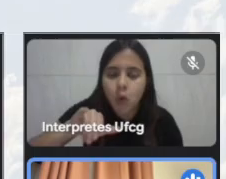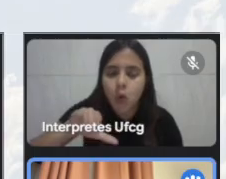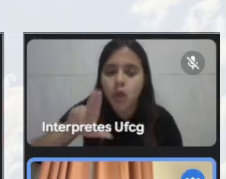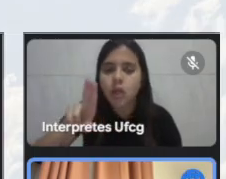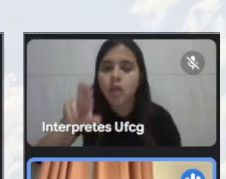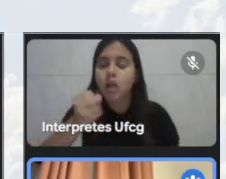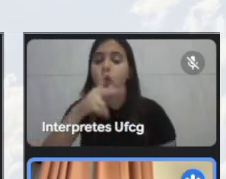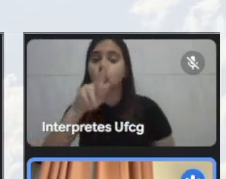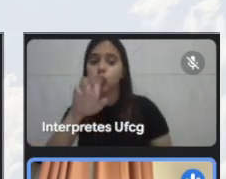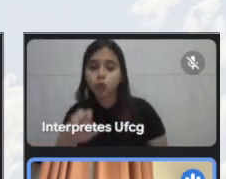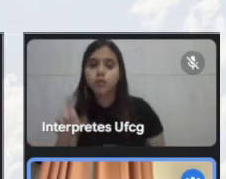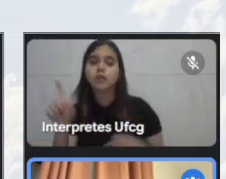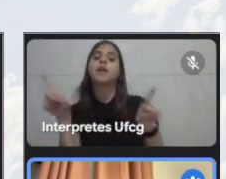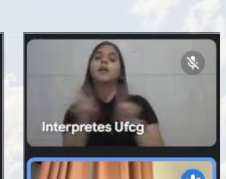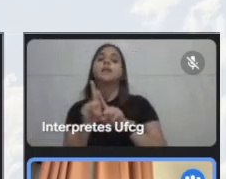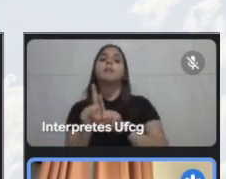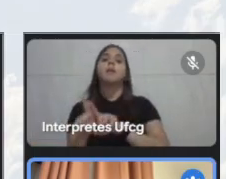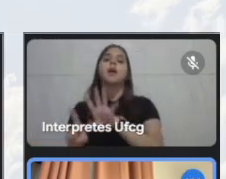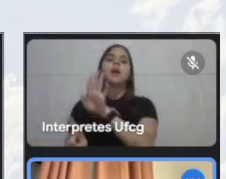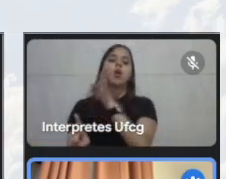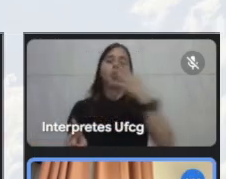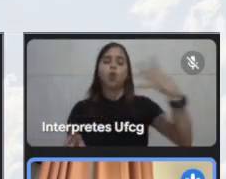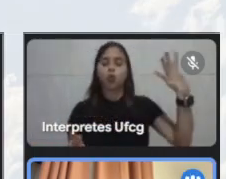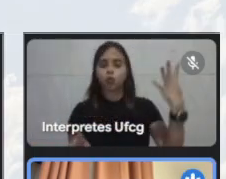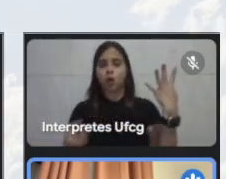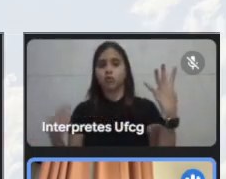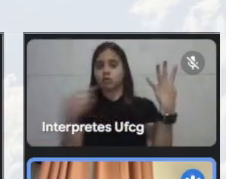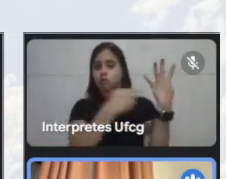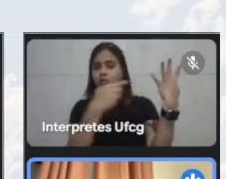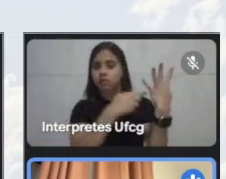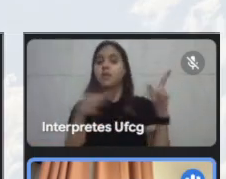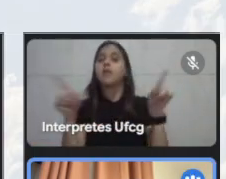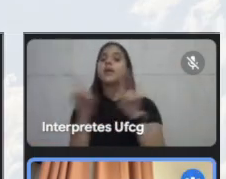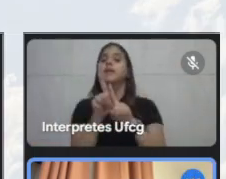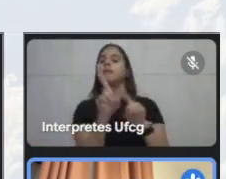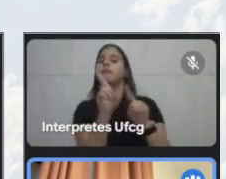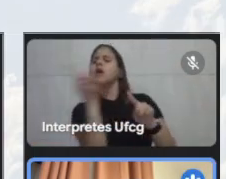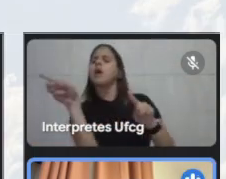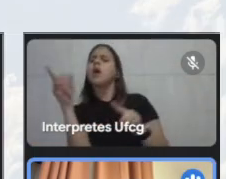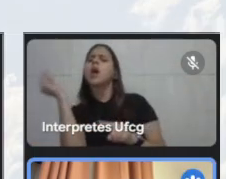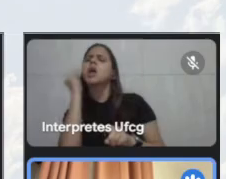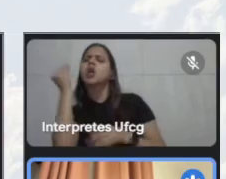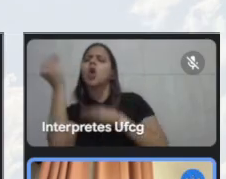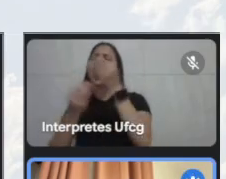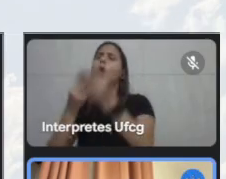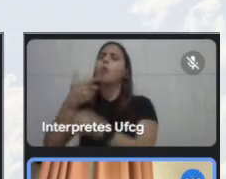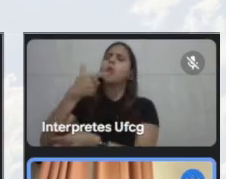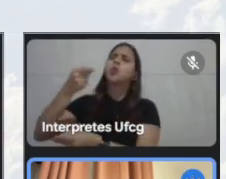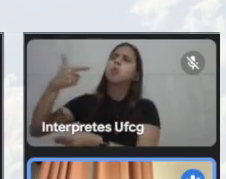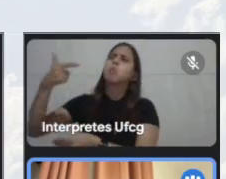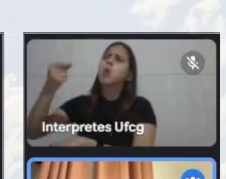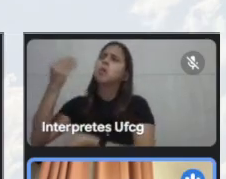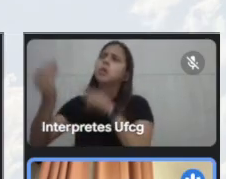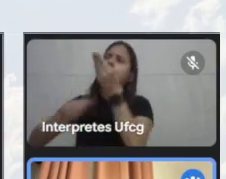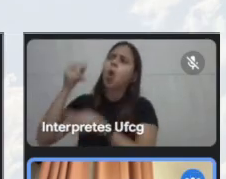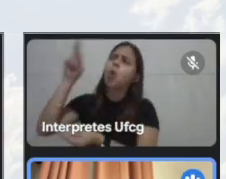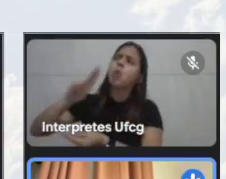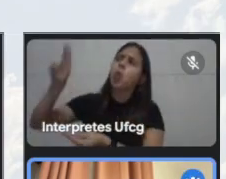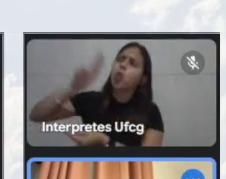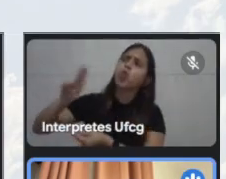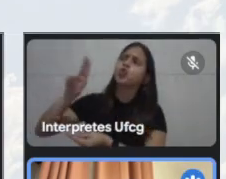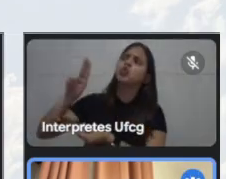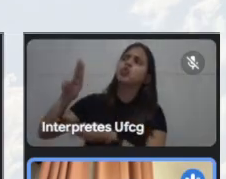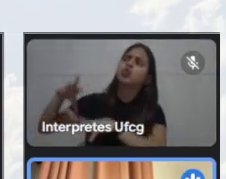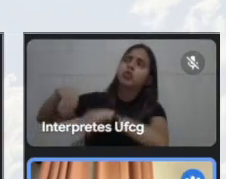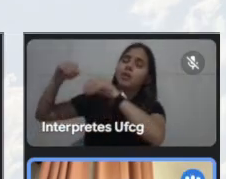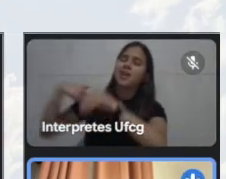utilizou na análise de sensibilidade e simulou o mapinha de 2020 de uso e cobertura da Terra. Como a gente simulou esse dado